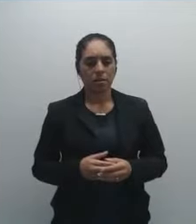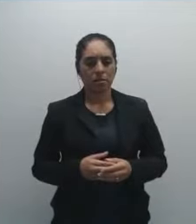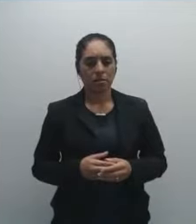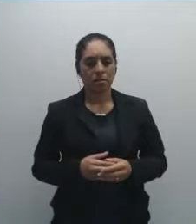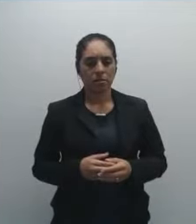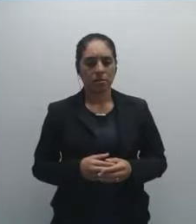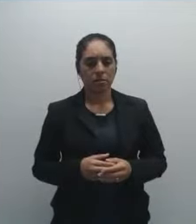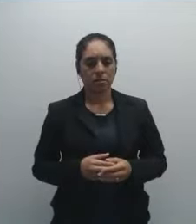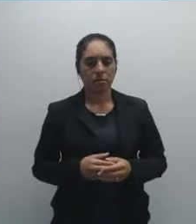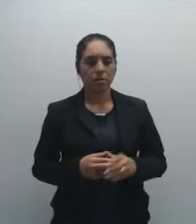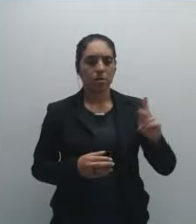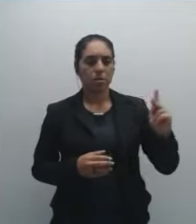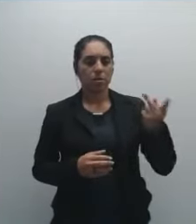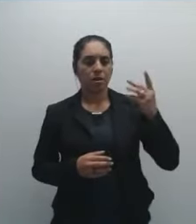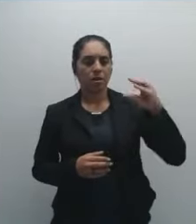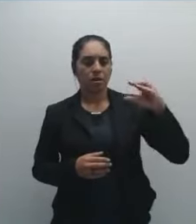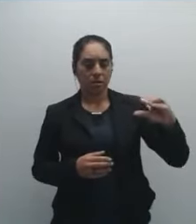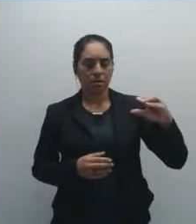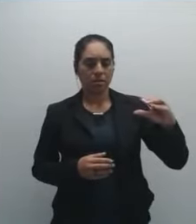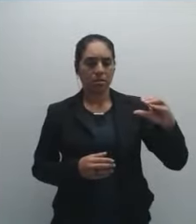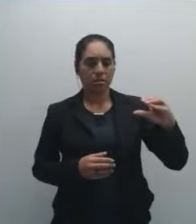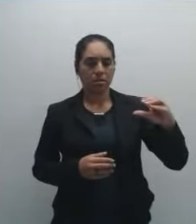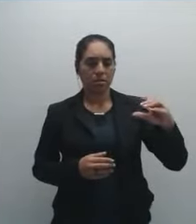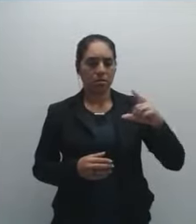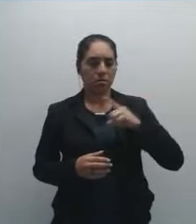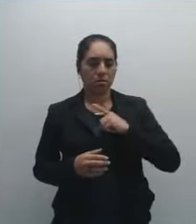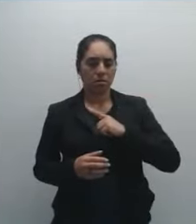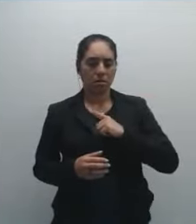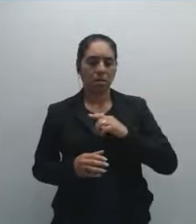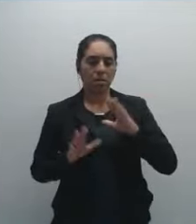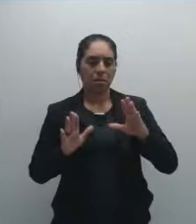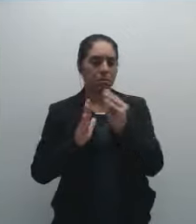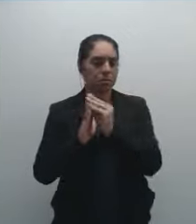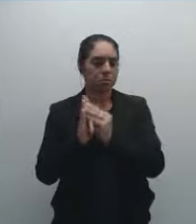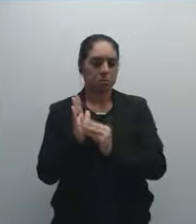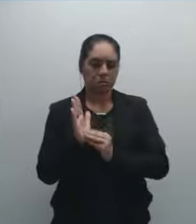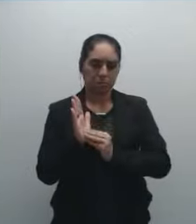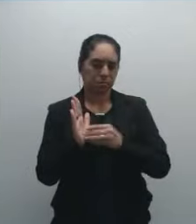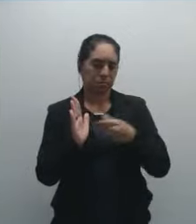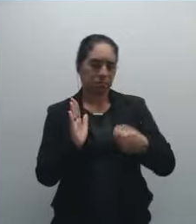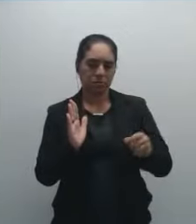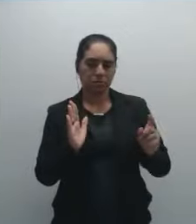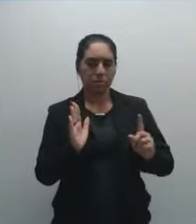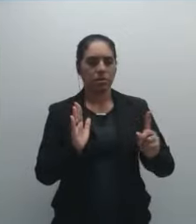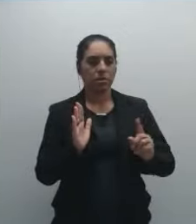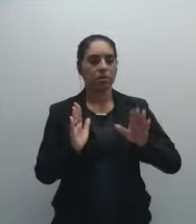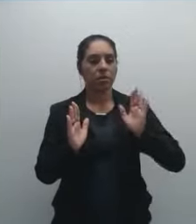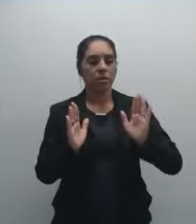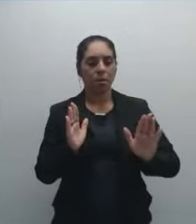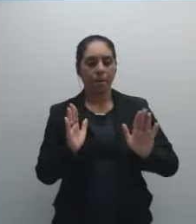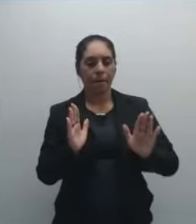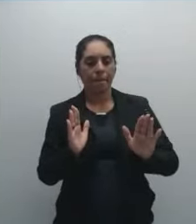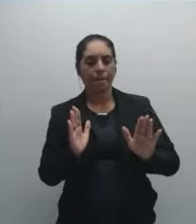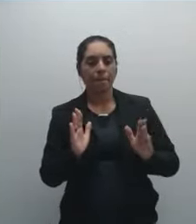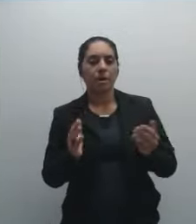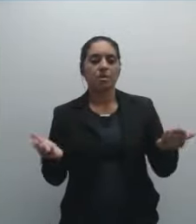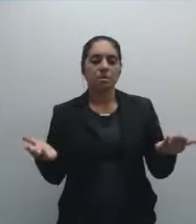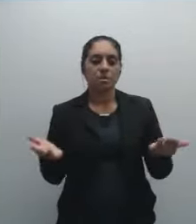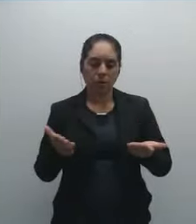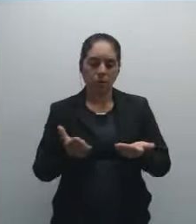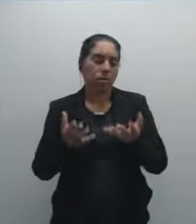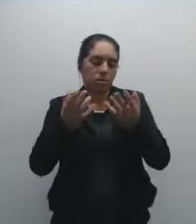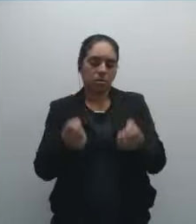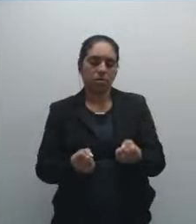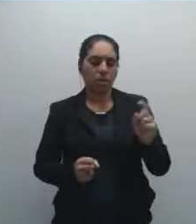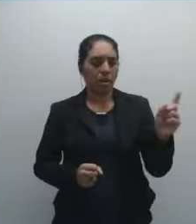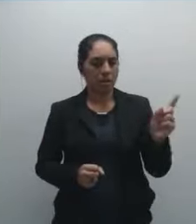o HC que não deveria nem ser conhecido nessa situação, mas eu estou conhecendo e desprovendo, porque eu não